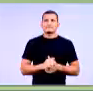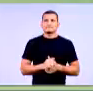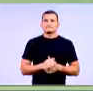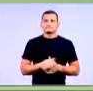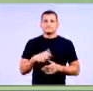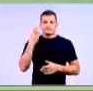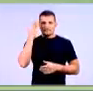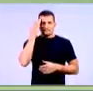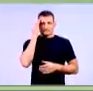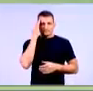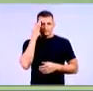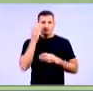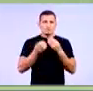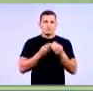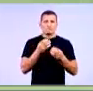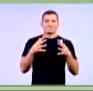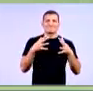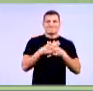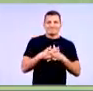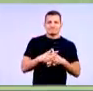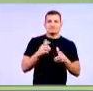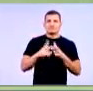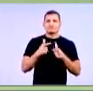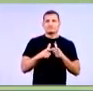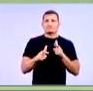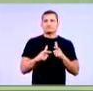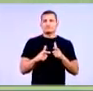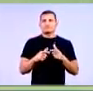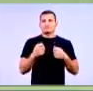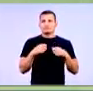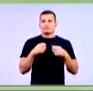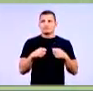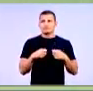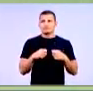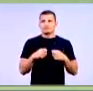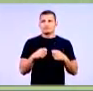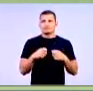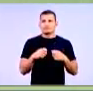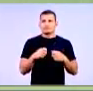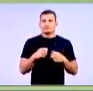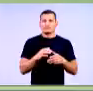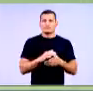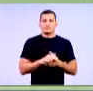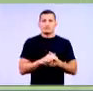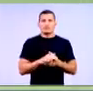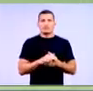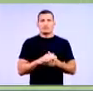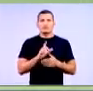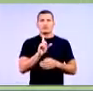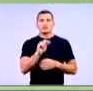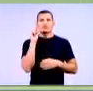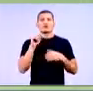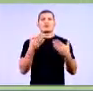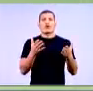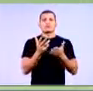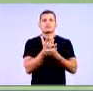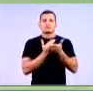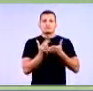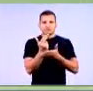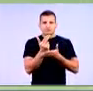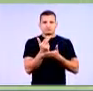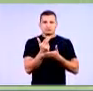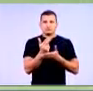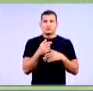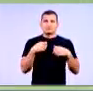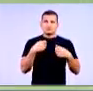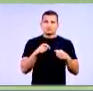consiga entender a complexidade do problema e definir um modelo ideal de solução, precisamos realizar